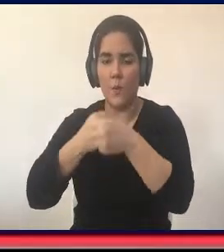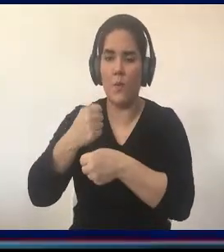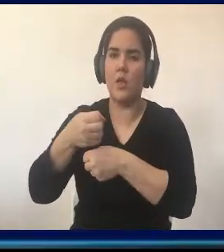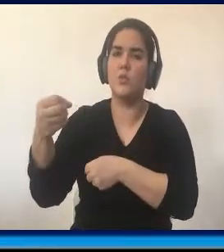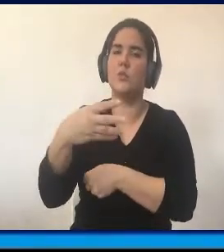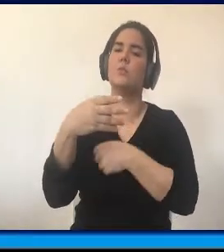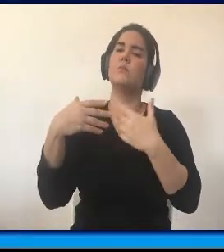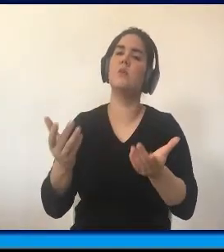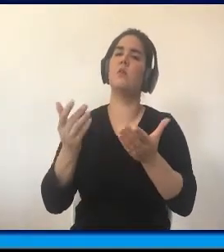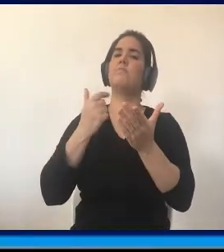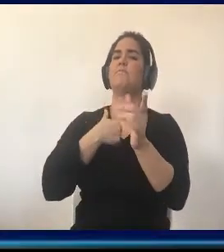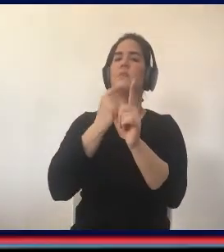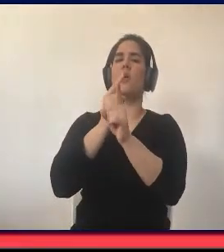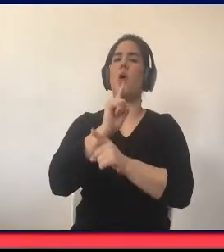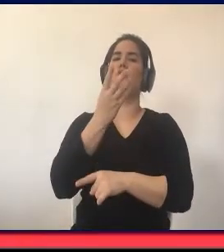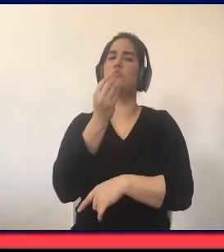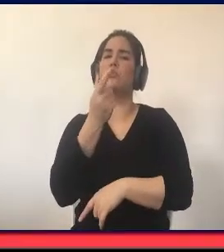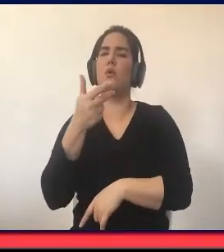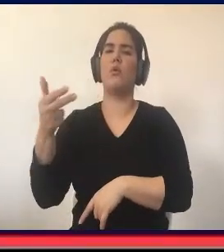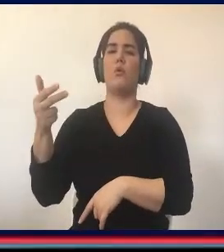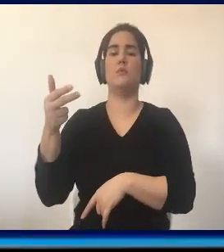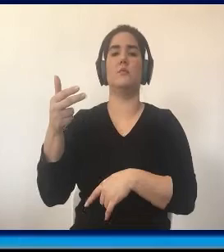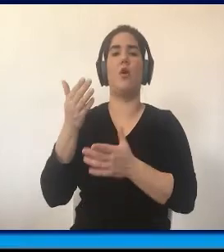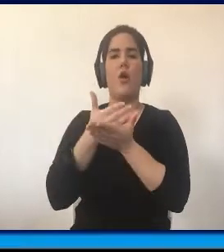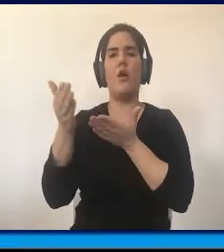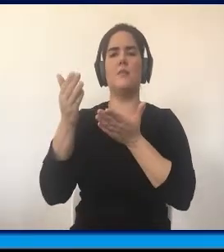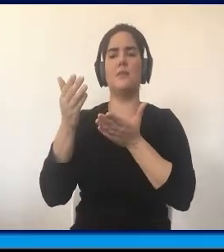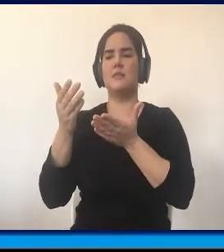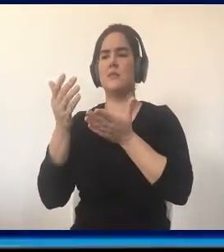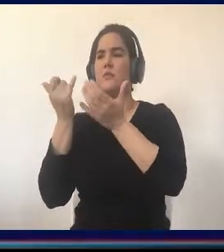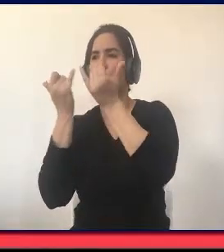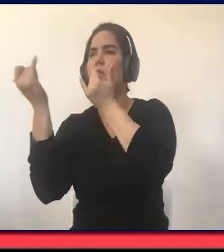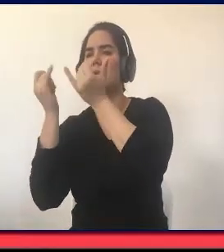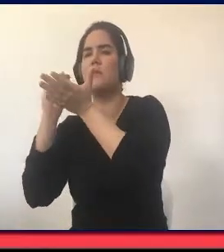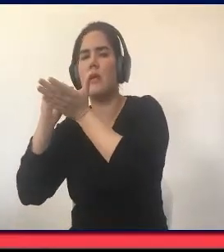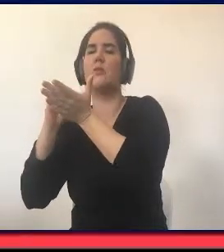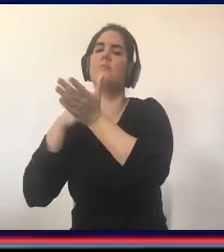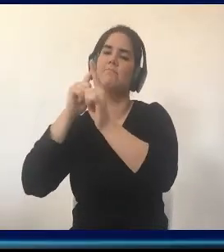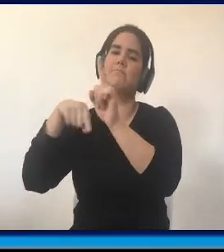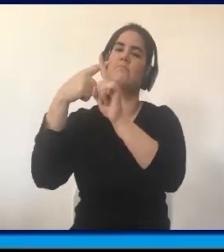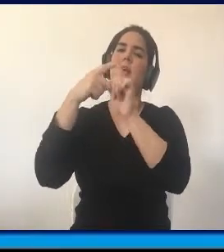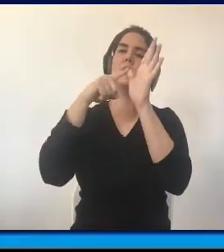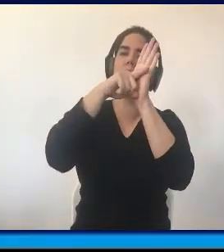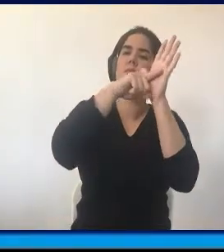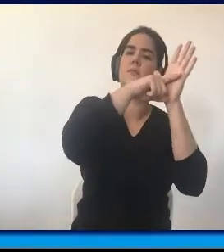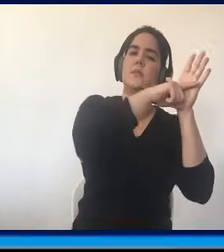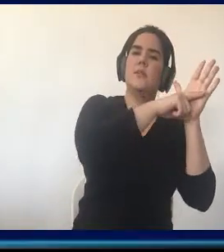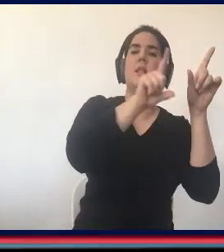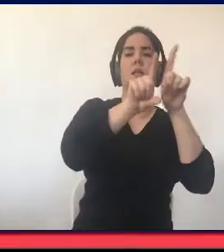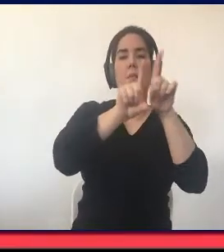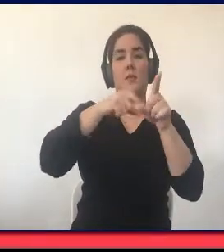para recreação, então eu começo a fazer bastante pesquisa e publicar sobre isso. E aí nós temos também,